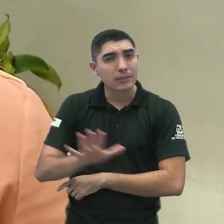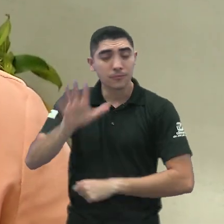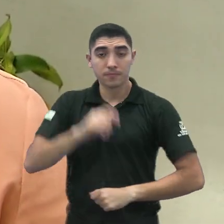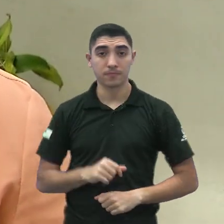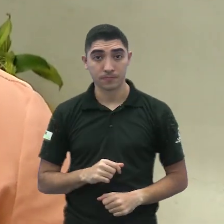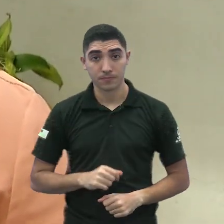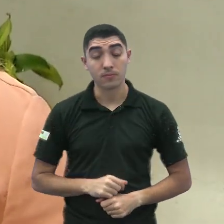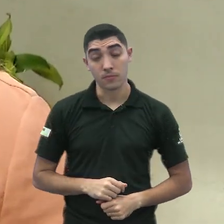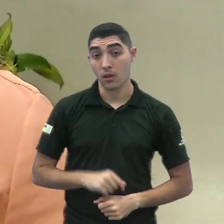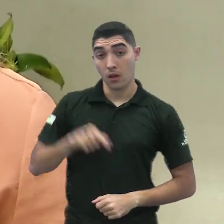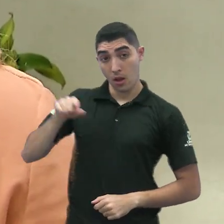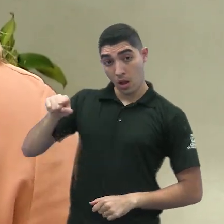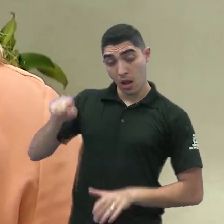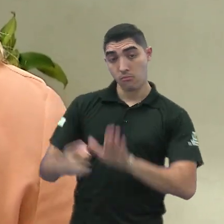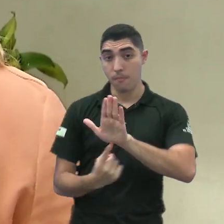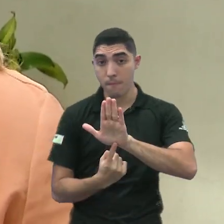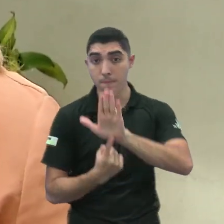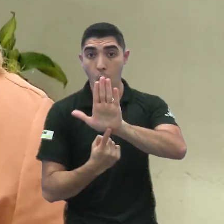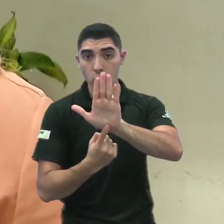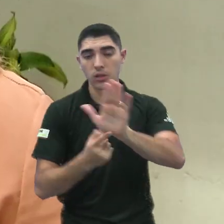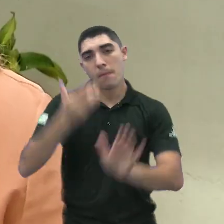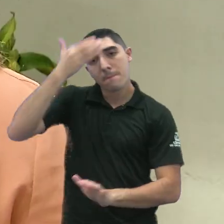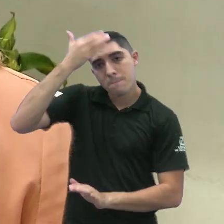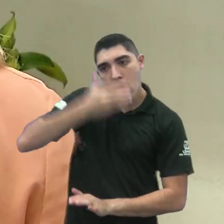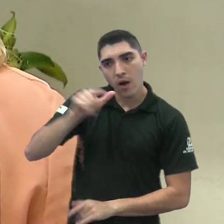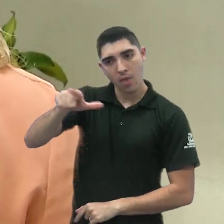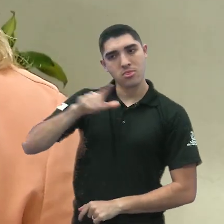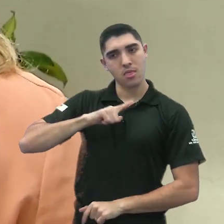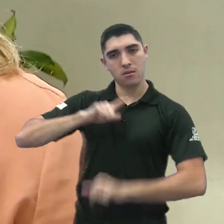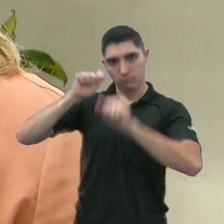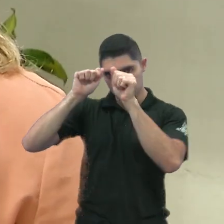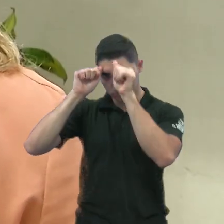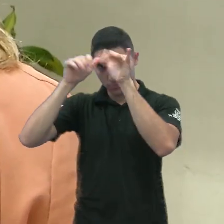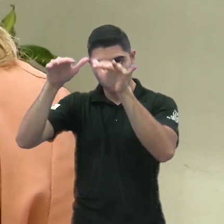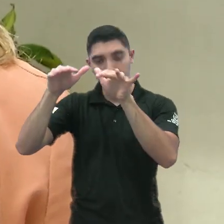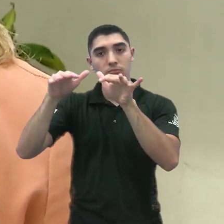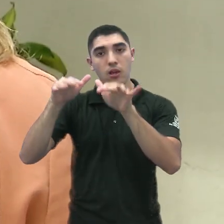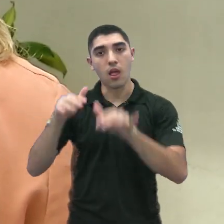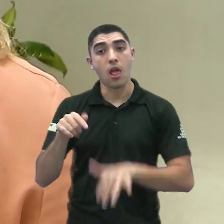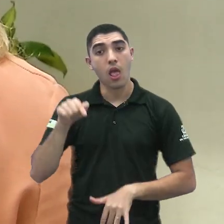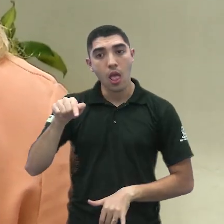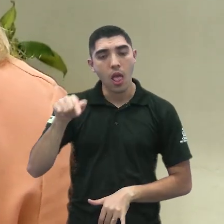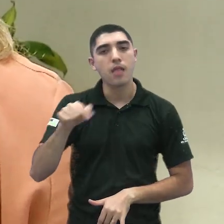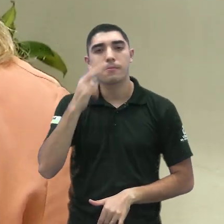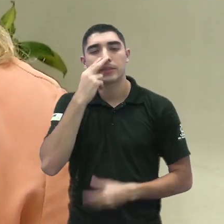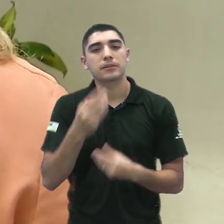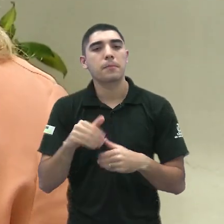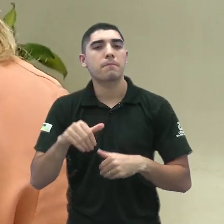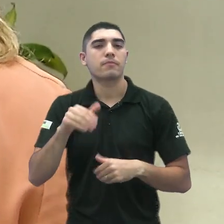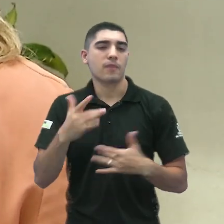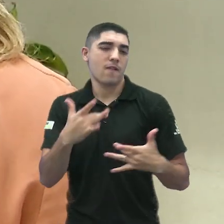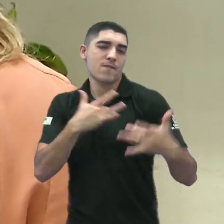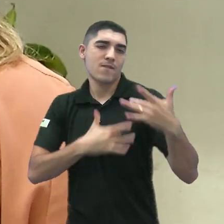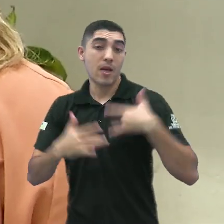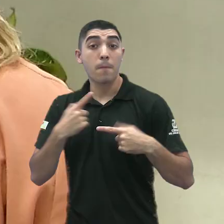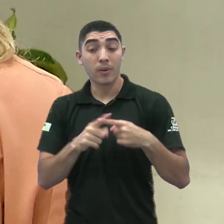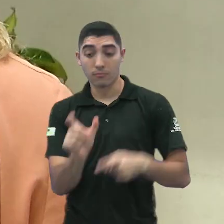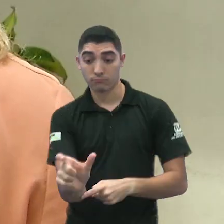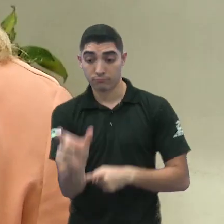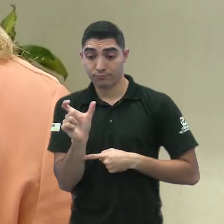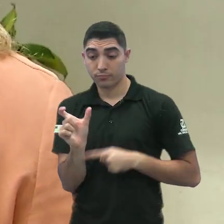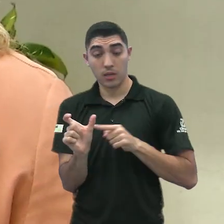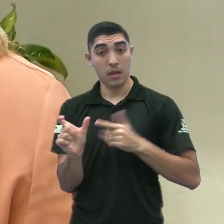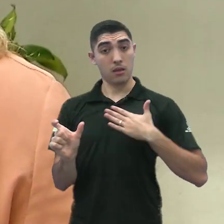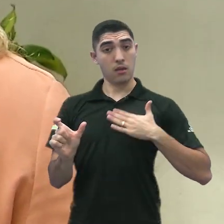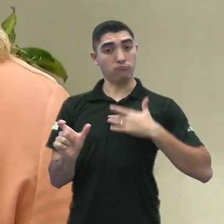da identificação da deficiência, né, de uma forma muito mais efetiva, porque é uma carteira da pessoa que tem um